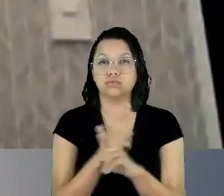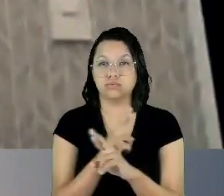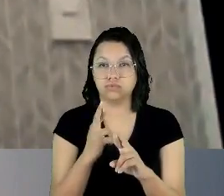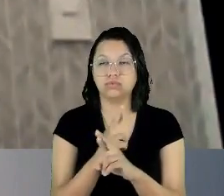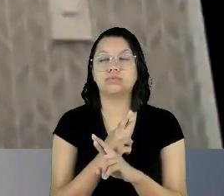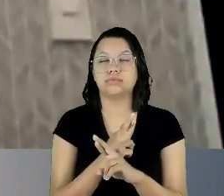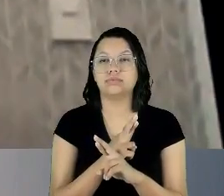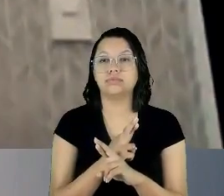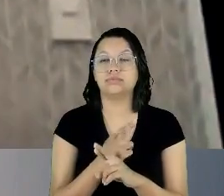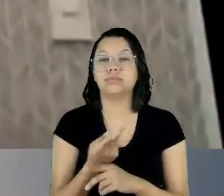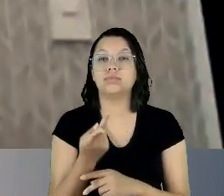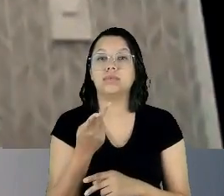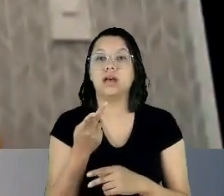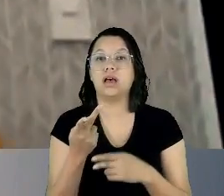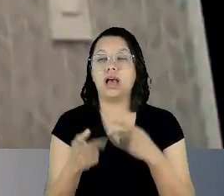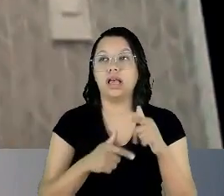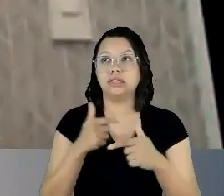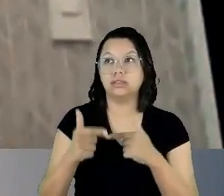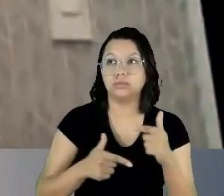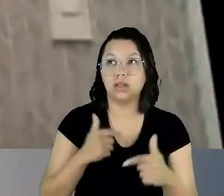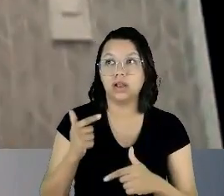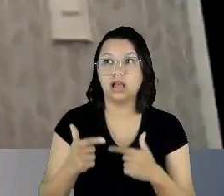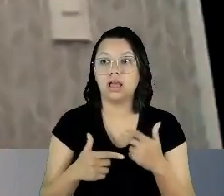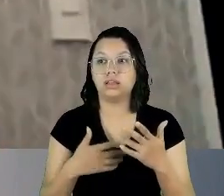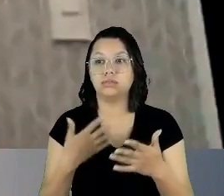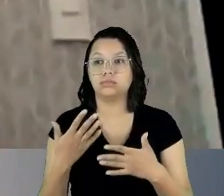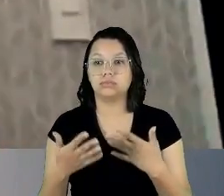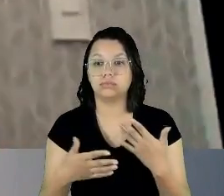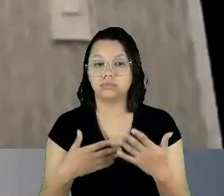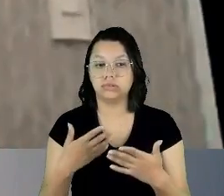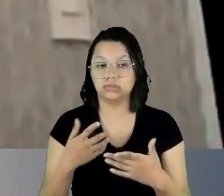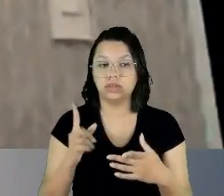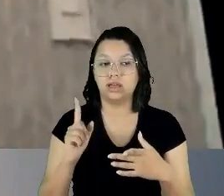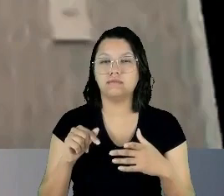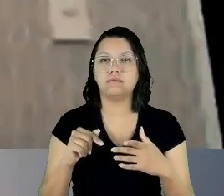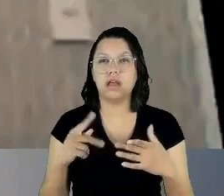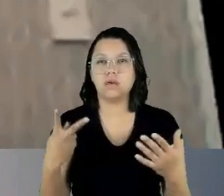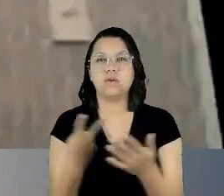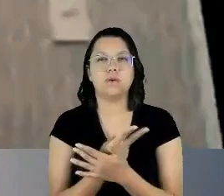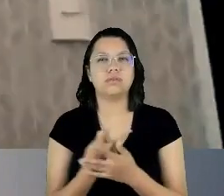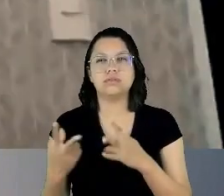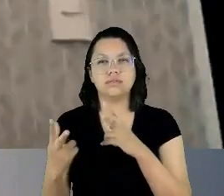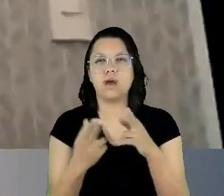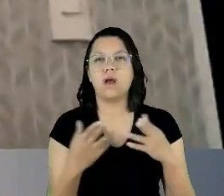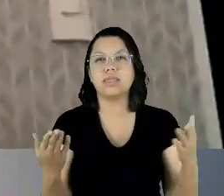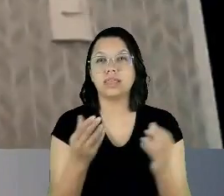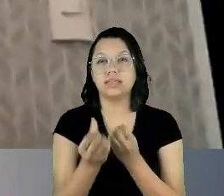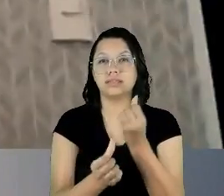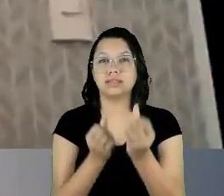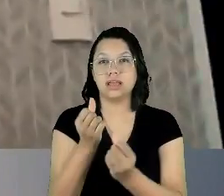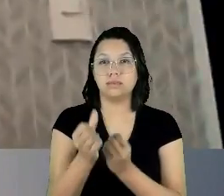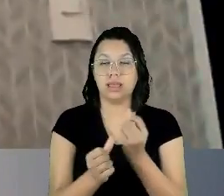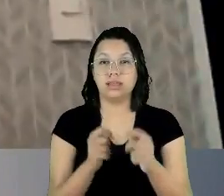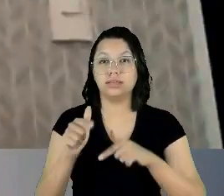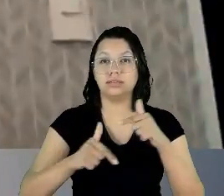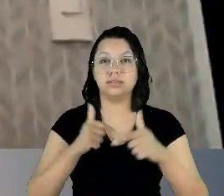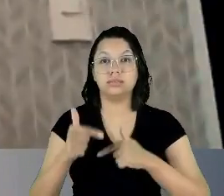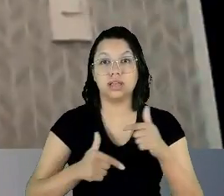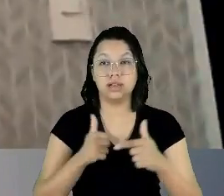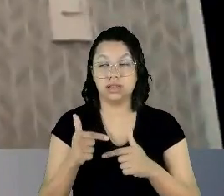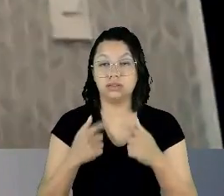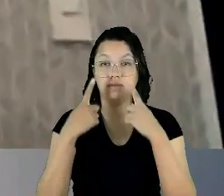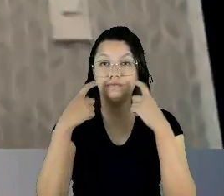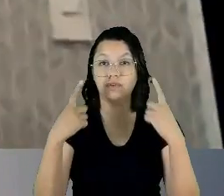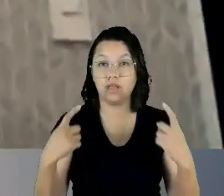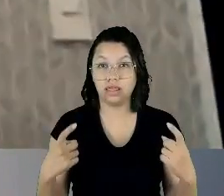está trabalhando, né, calhou que foi muito uma coincidência, que nesse semestre a gente está trabalhando com violência de gênero